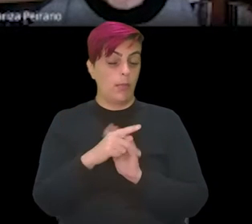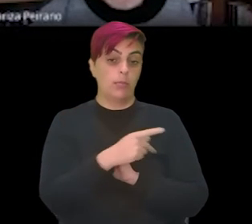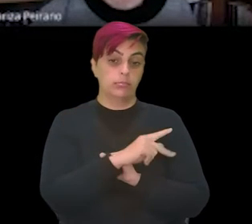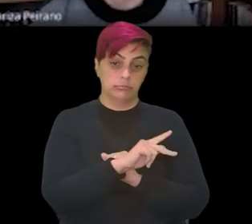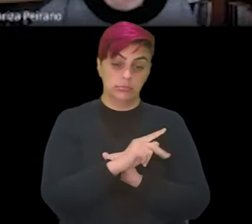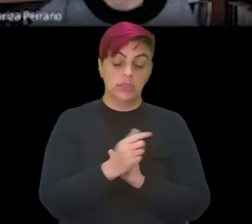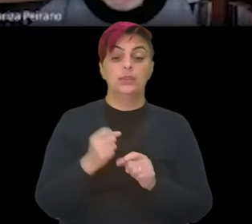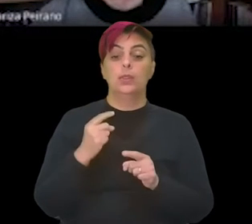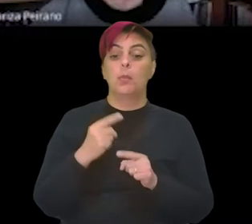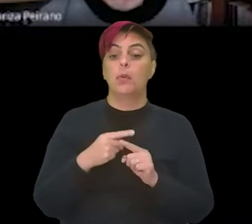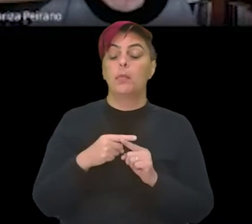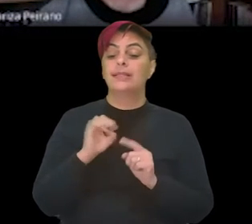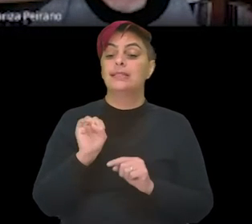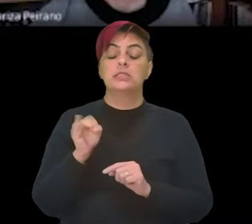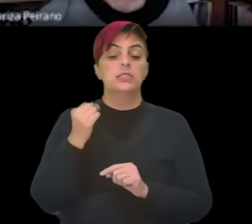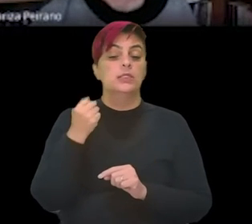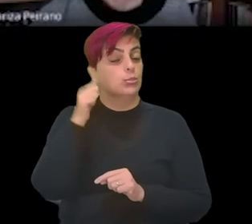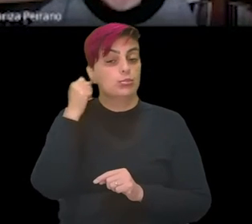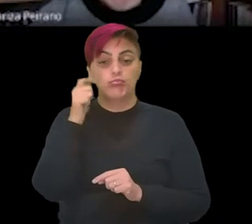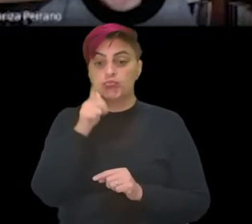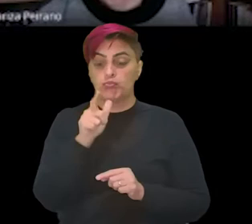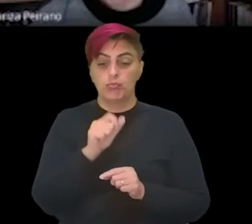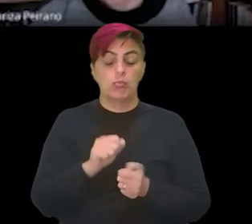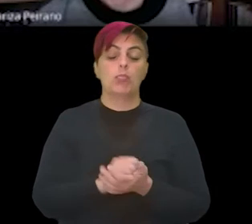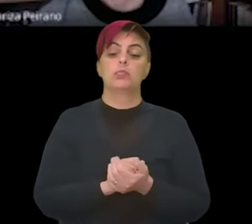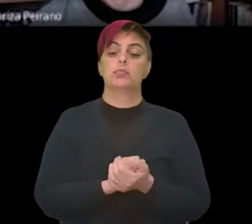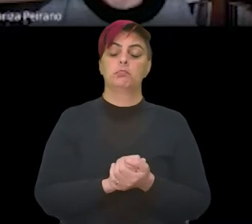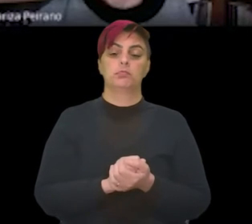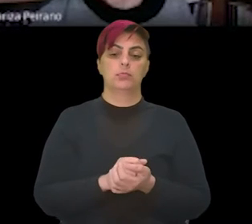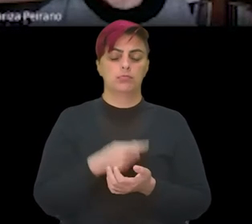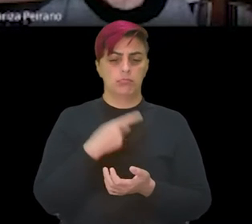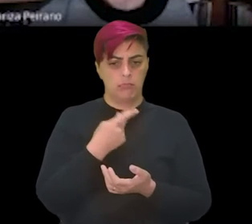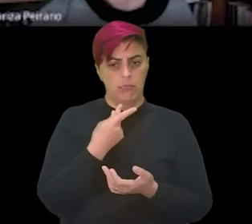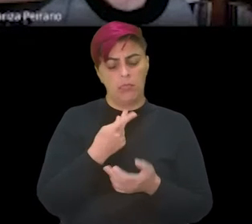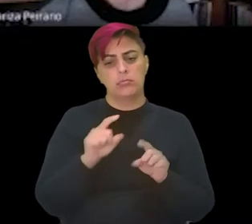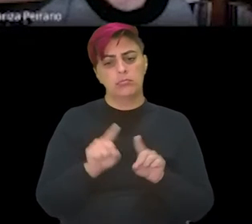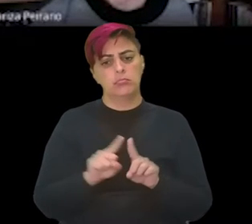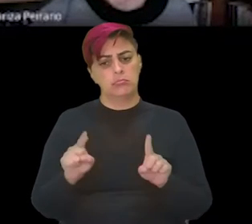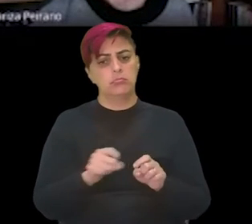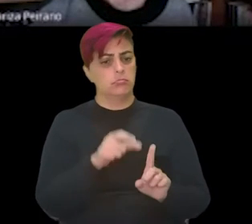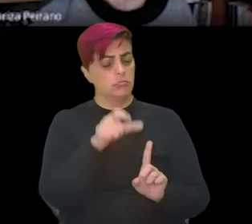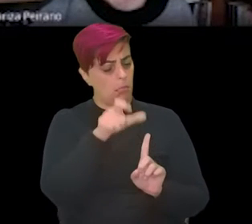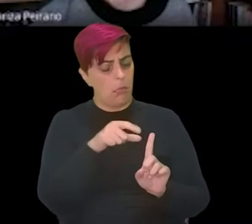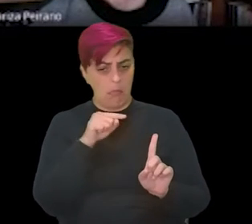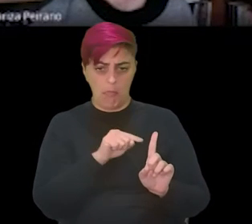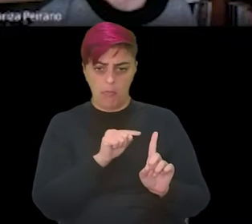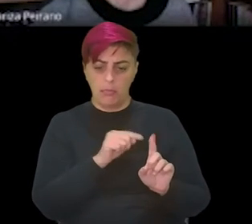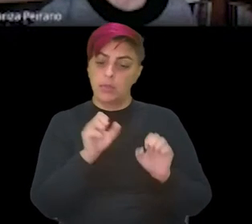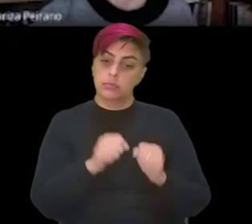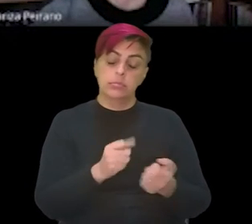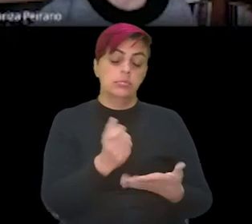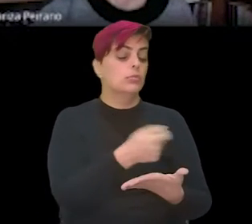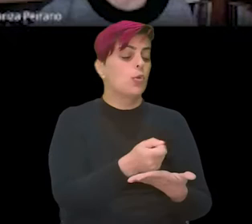podia verbalizá-las, isso é o trobriandês, caberia ao etnógrafo formulá-las a partir do contraste